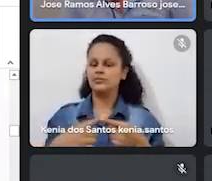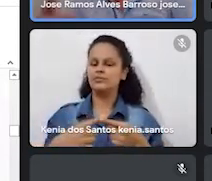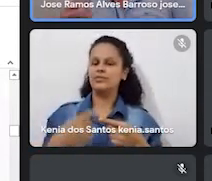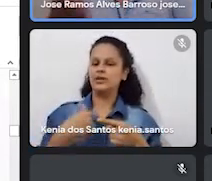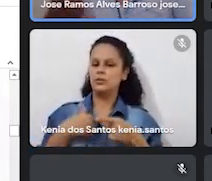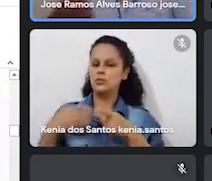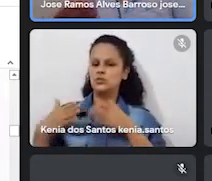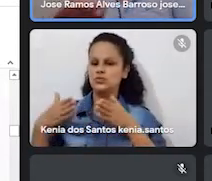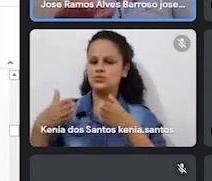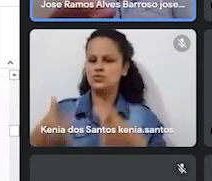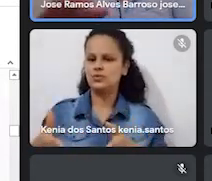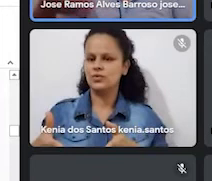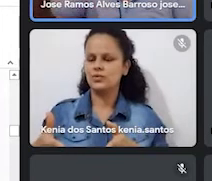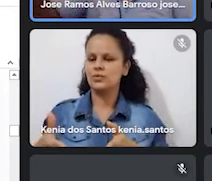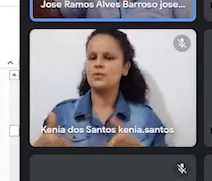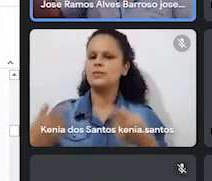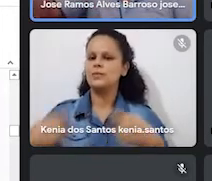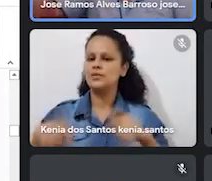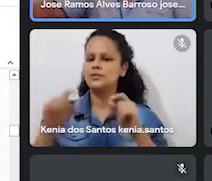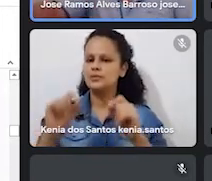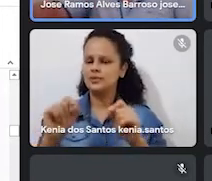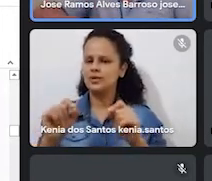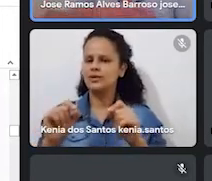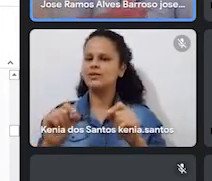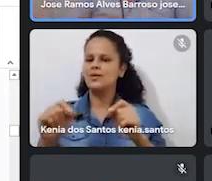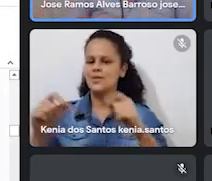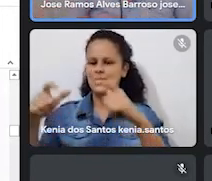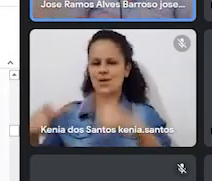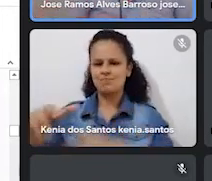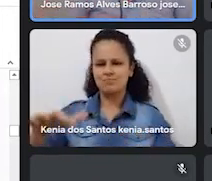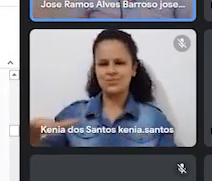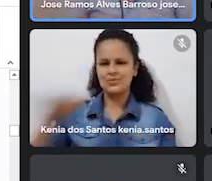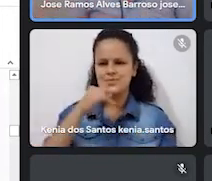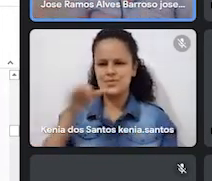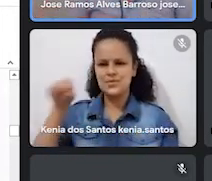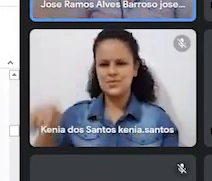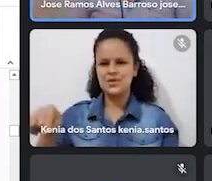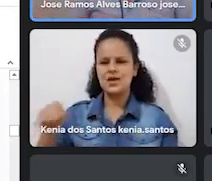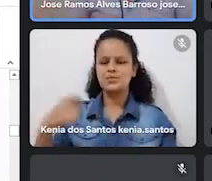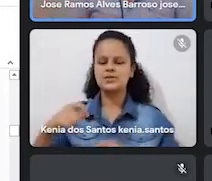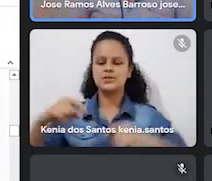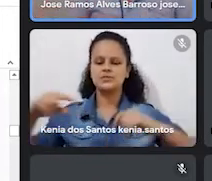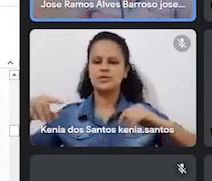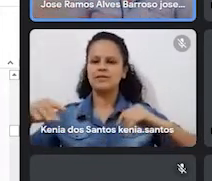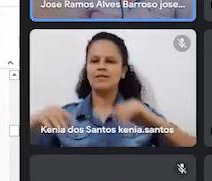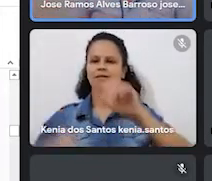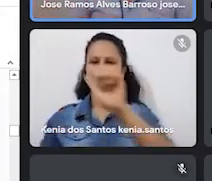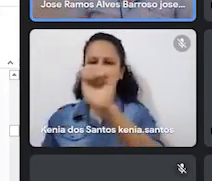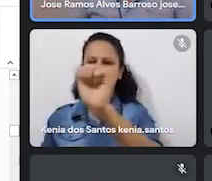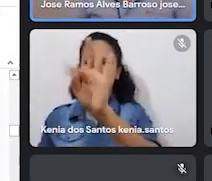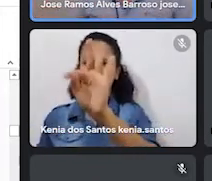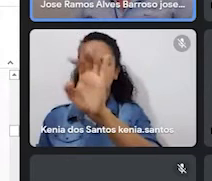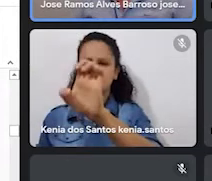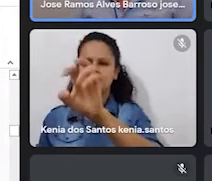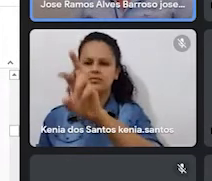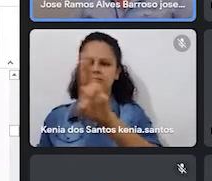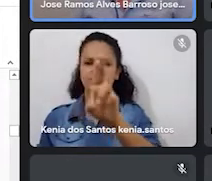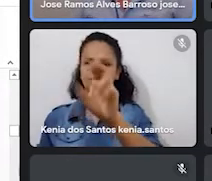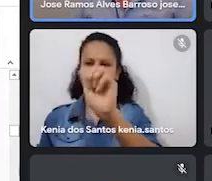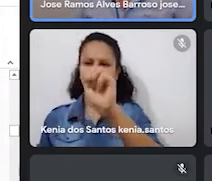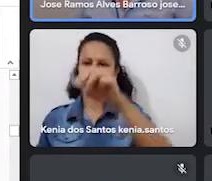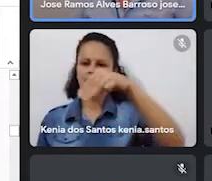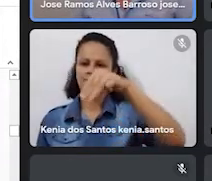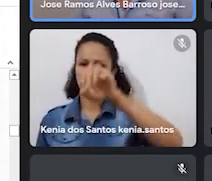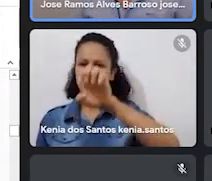a medição, chegar lá e fazer a medição do meu aterramento. Eu tenho que ter o